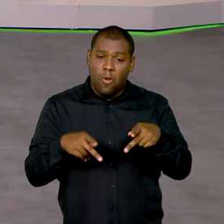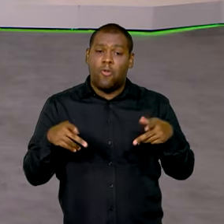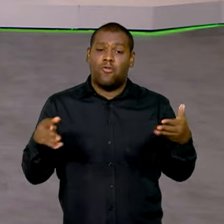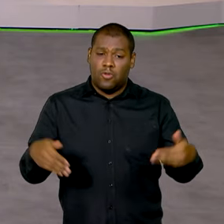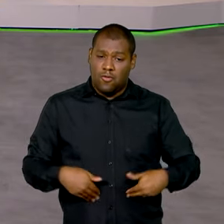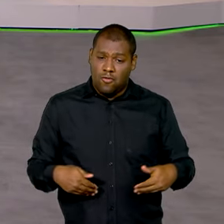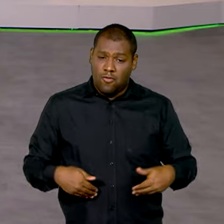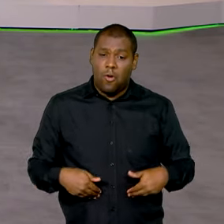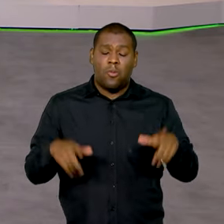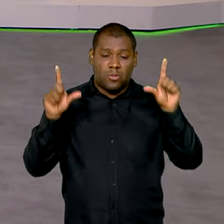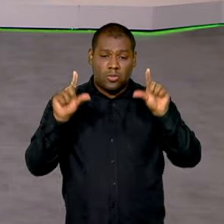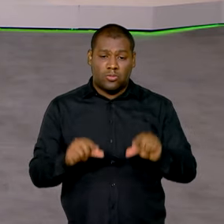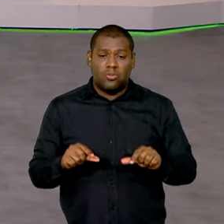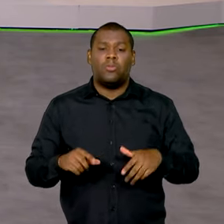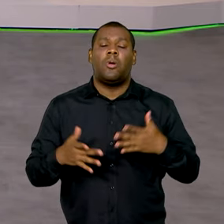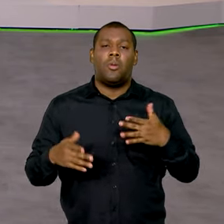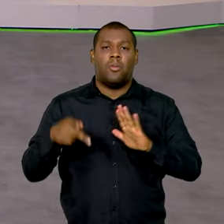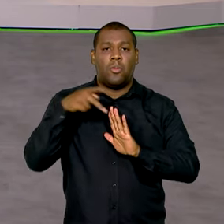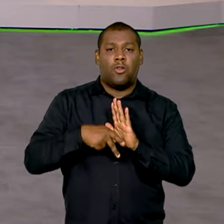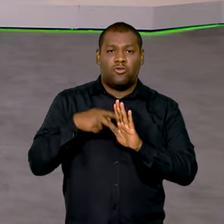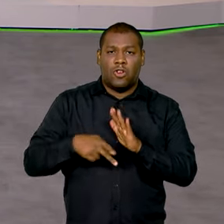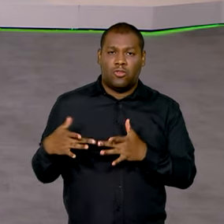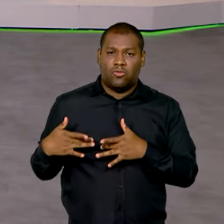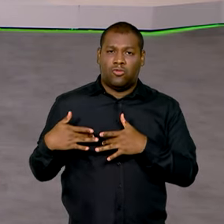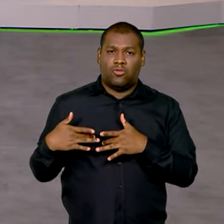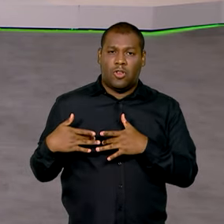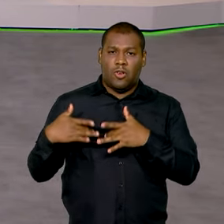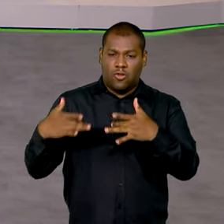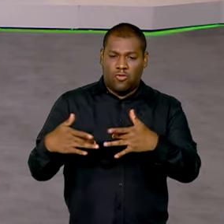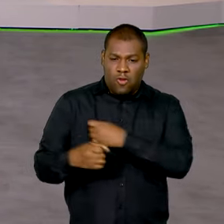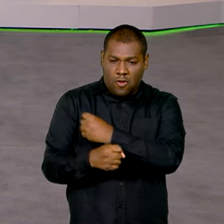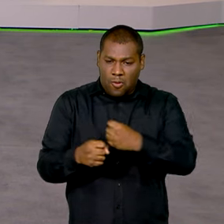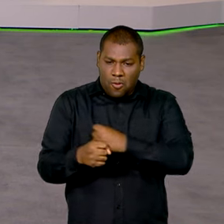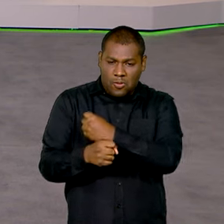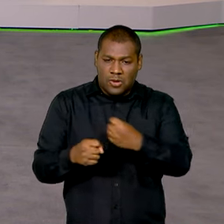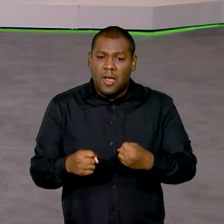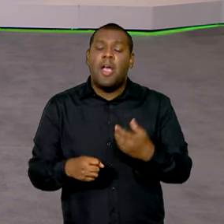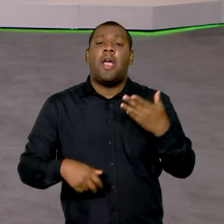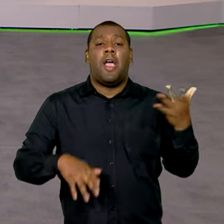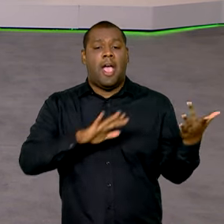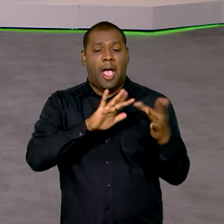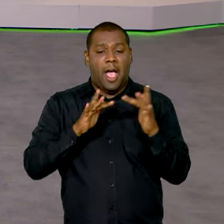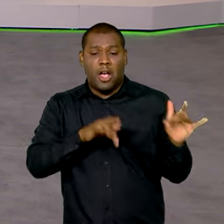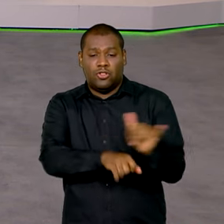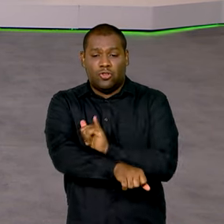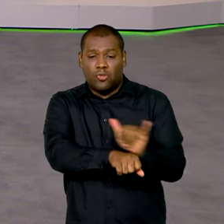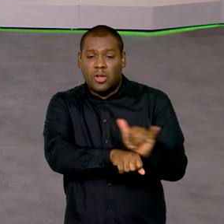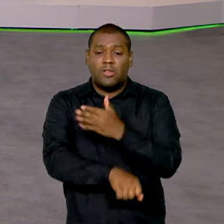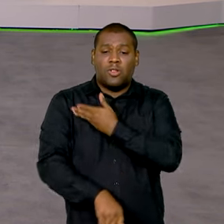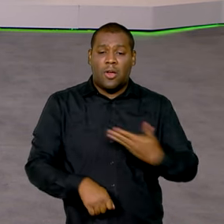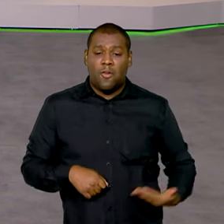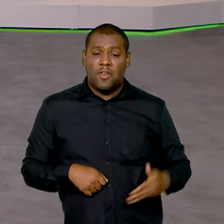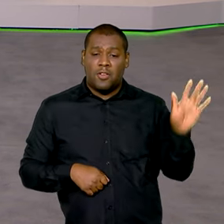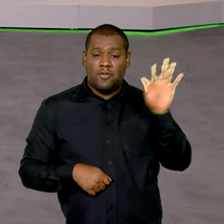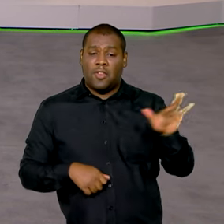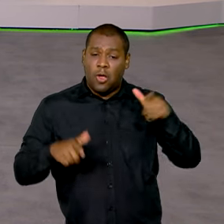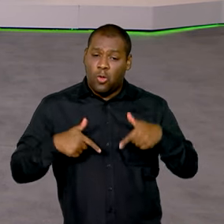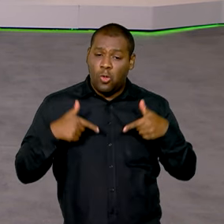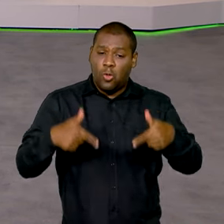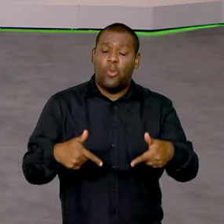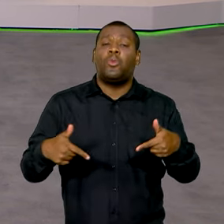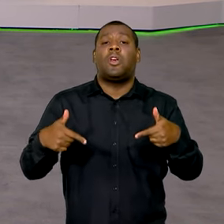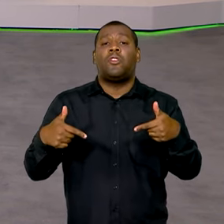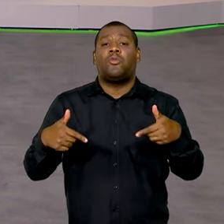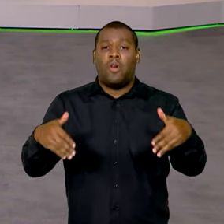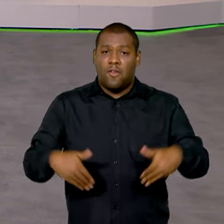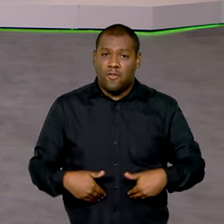O programa Cozinha Solidária é uma das ações do governo federal para o combate à pobreza e à fome. Por meio dele, a população